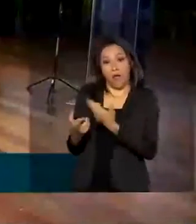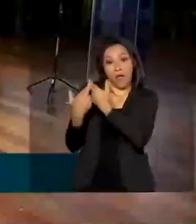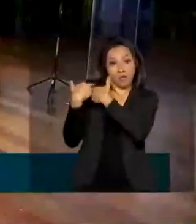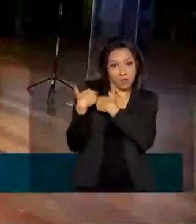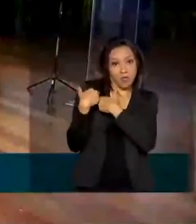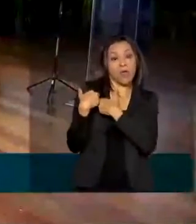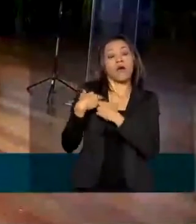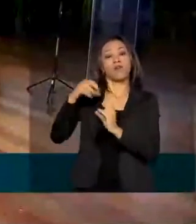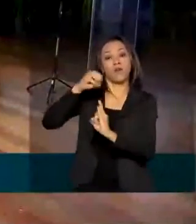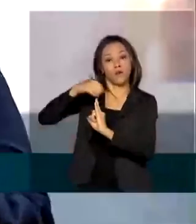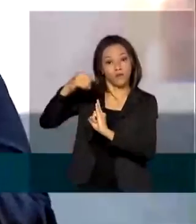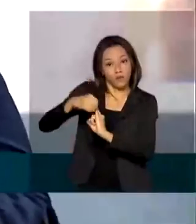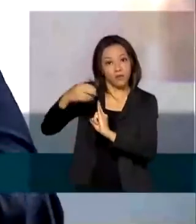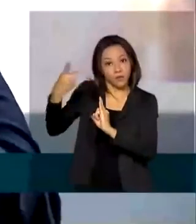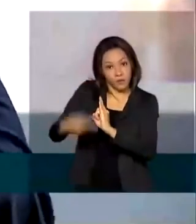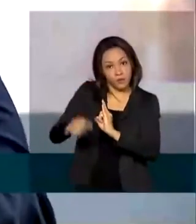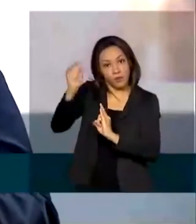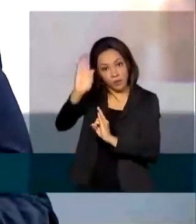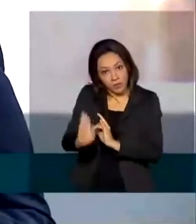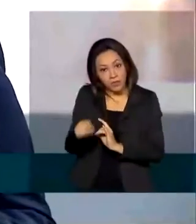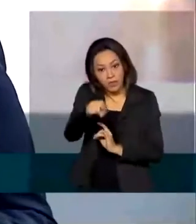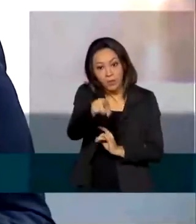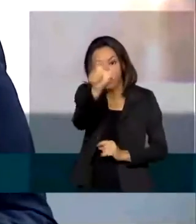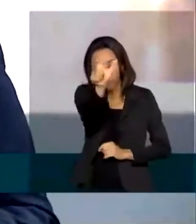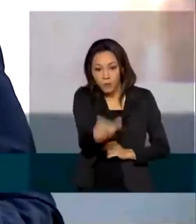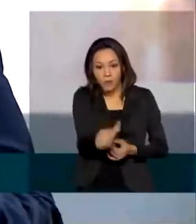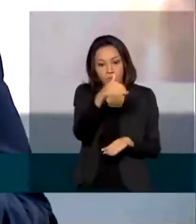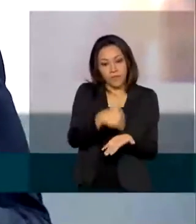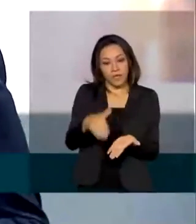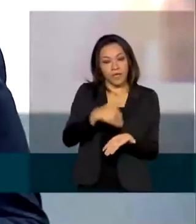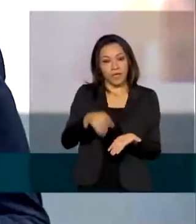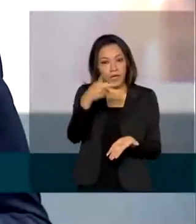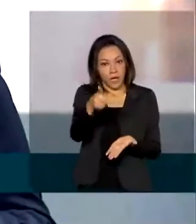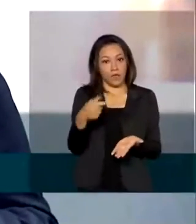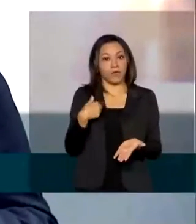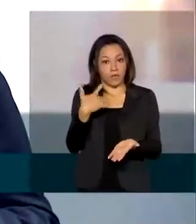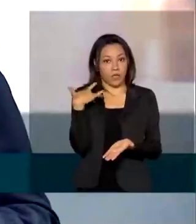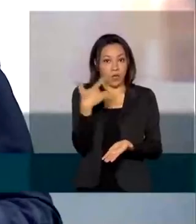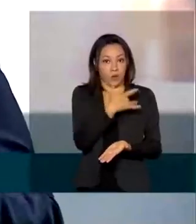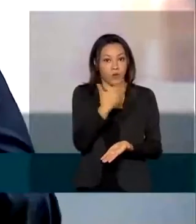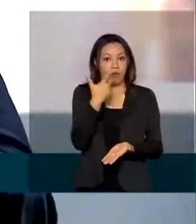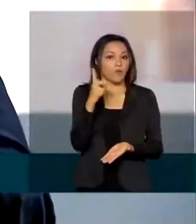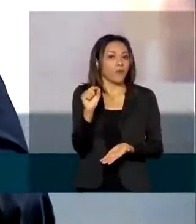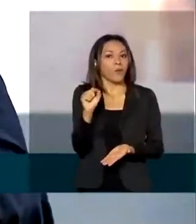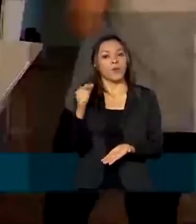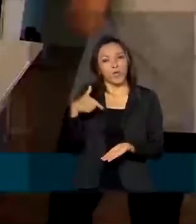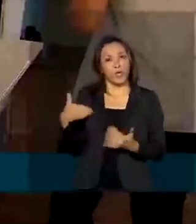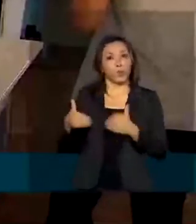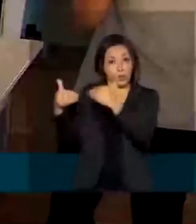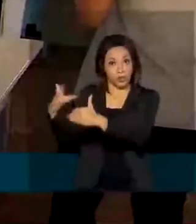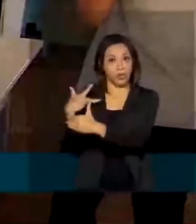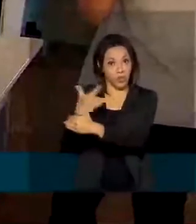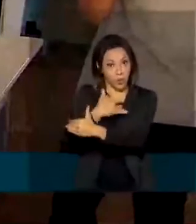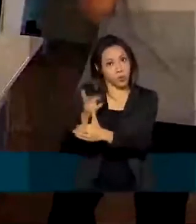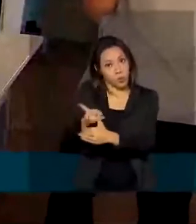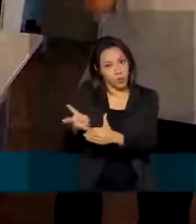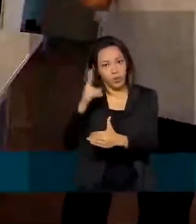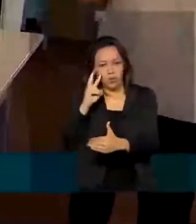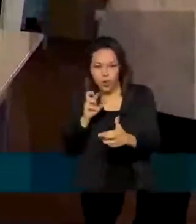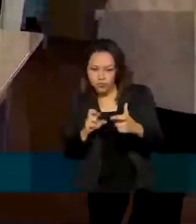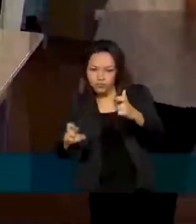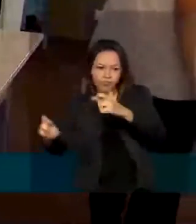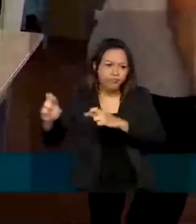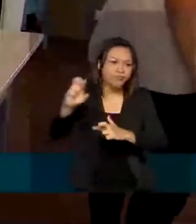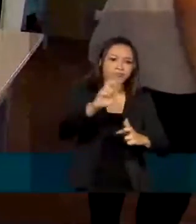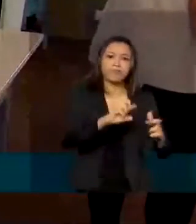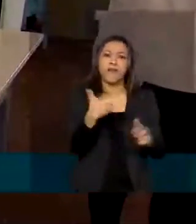vacina de Oxford no Brasil, o secretário de Vigilância em Saúde, Arnaldo Medeiros, reforçou que o Ministério da Saúde faz um monitoramento